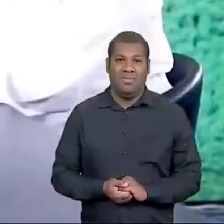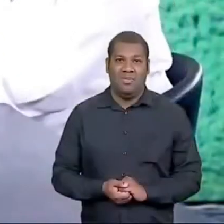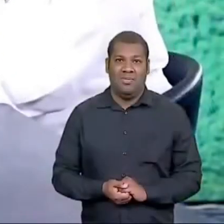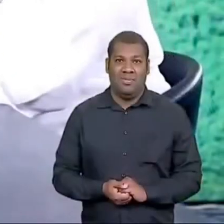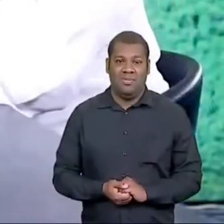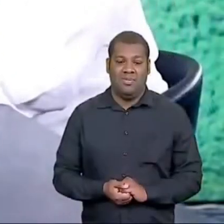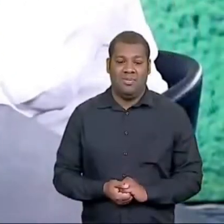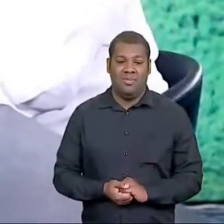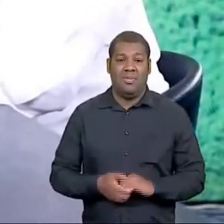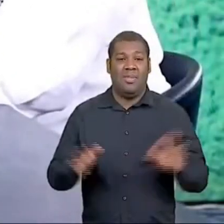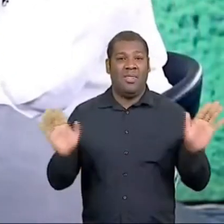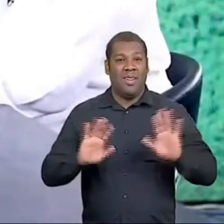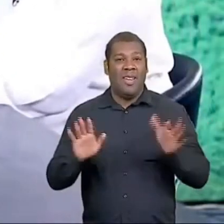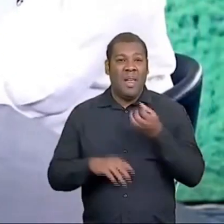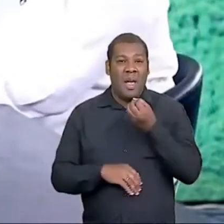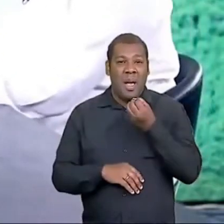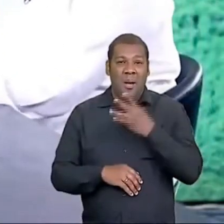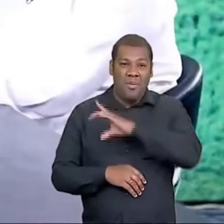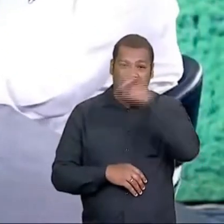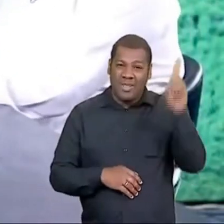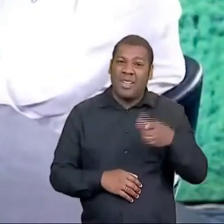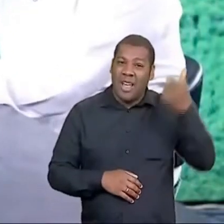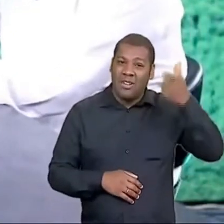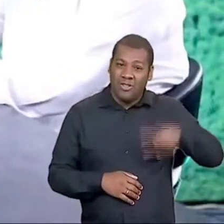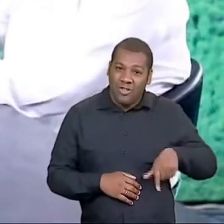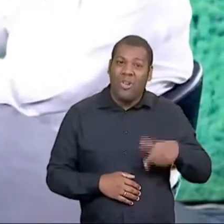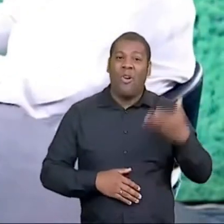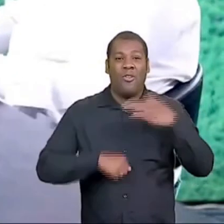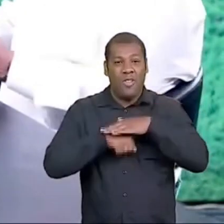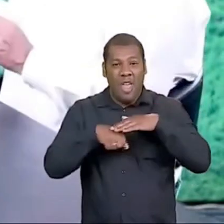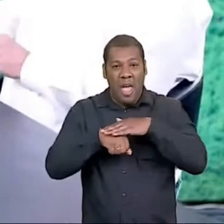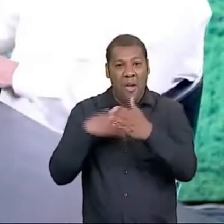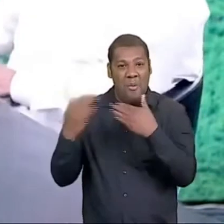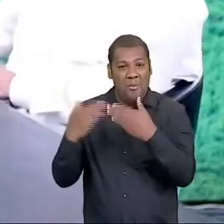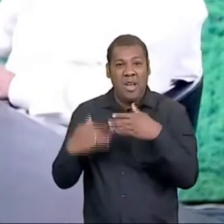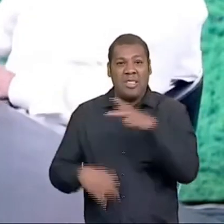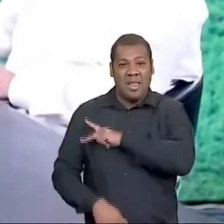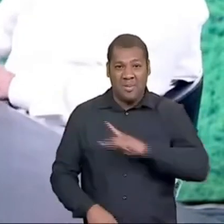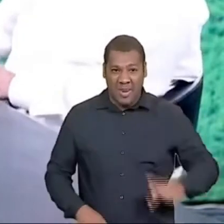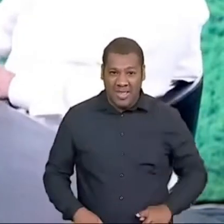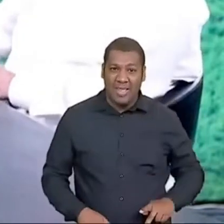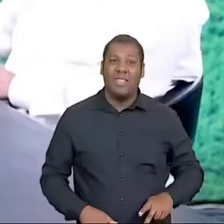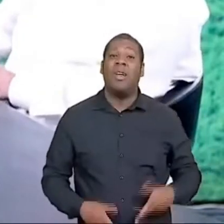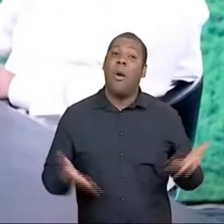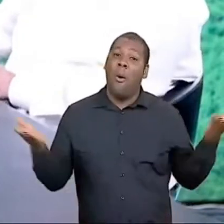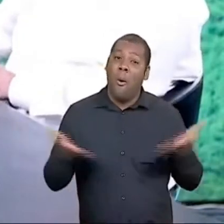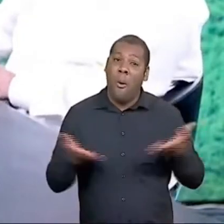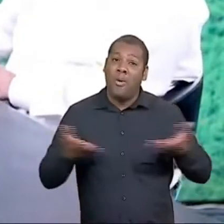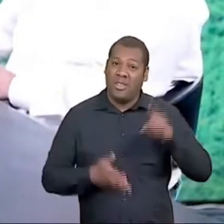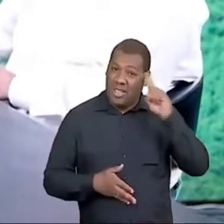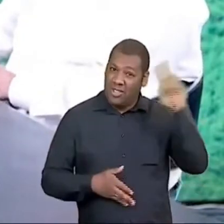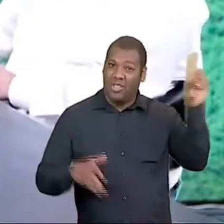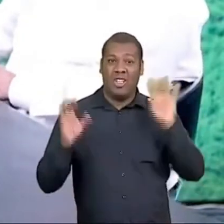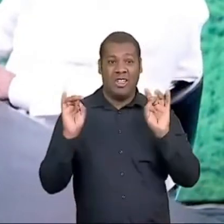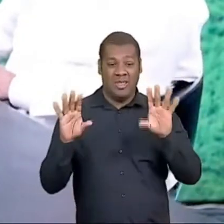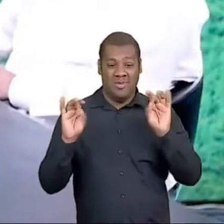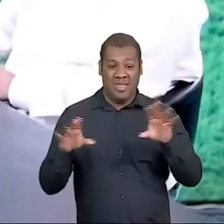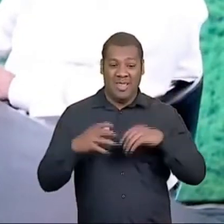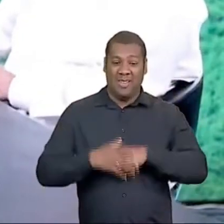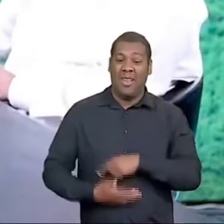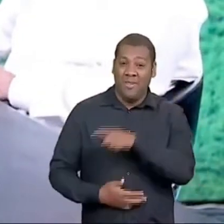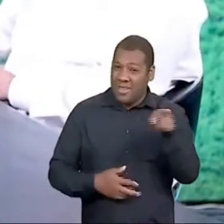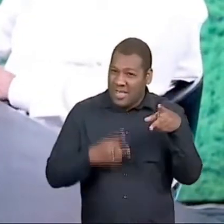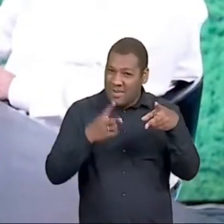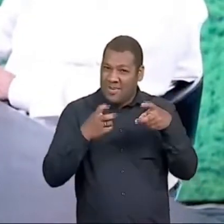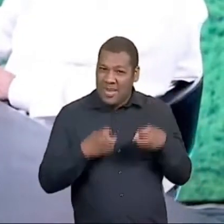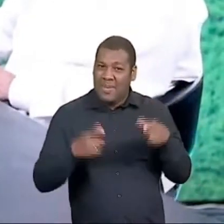Bom dia, bem-vindo a mais uma conversa com o presidente. Uma conversa, essa é muito especial, vocês estão vendo até pelo fundo aí, nós estamos em Belém,